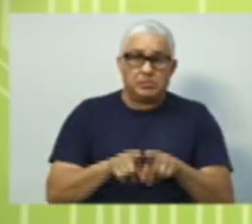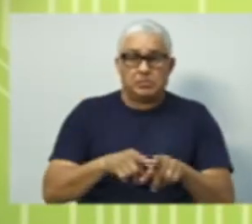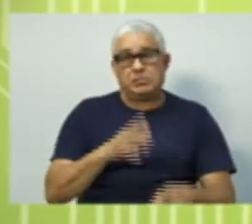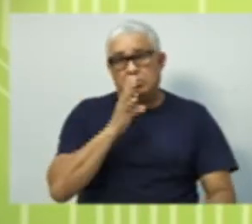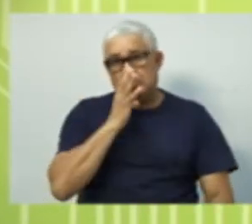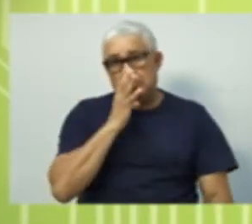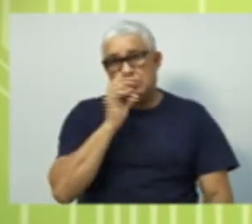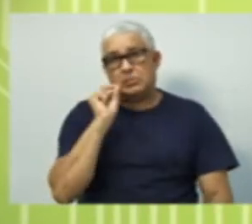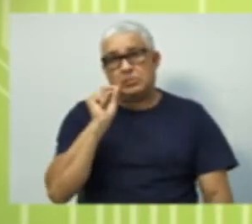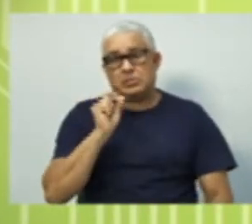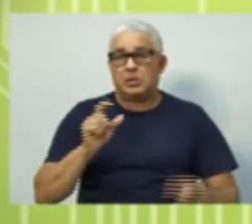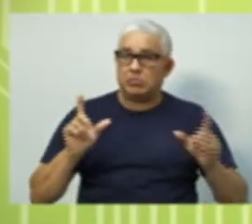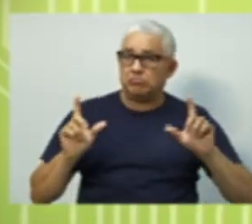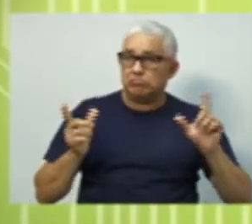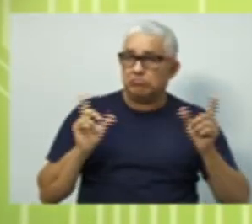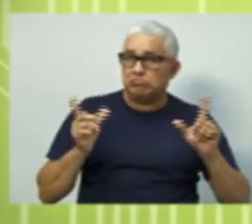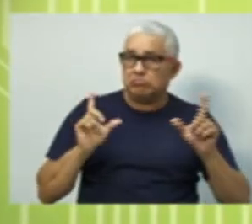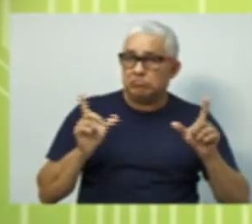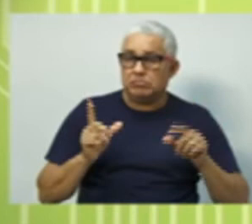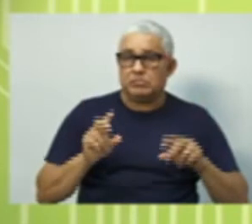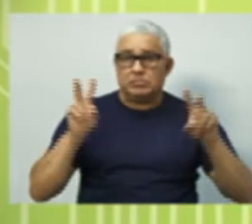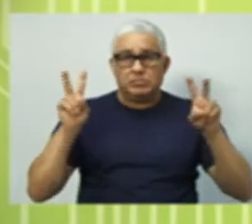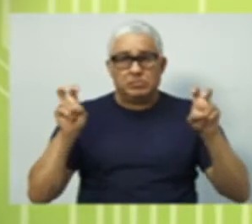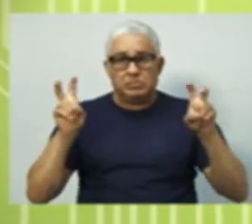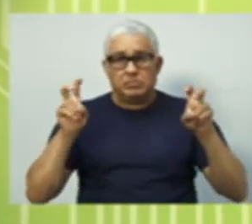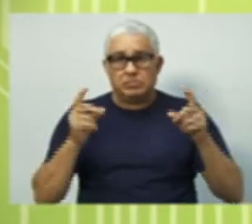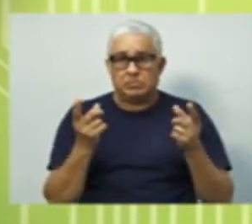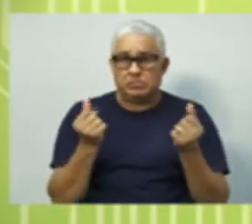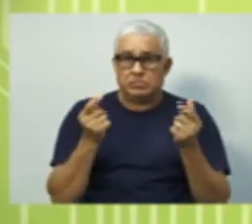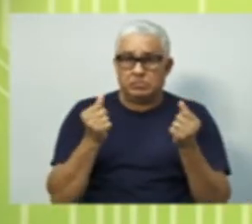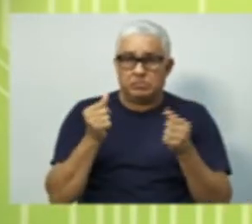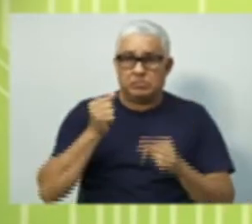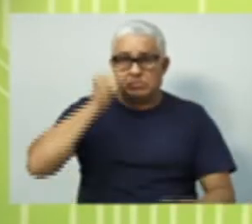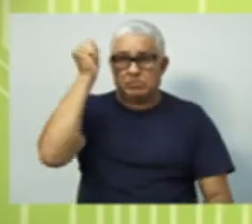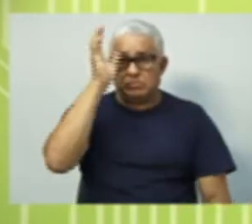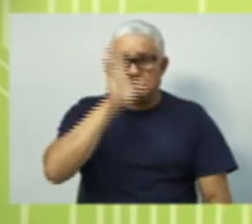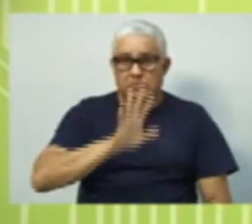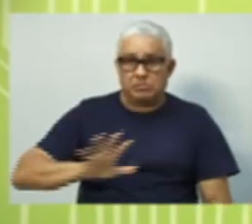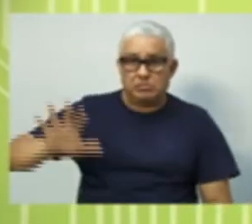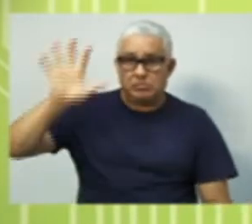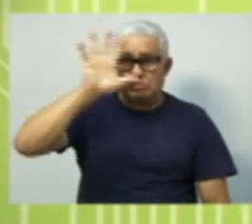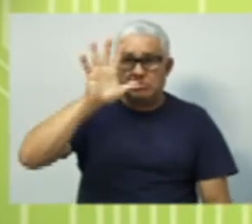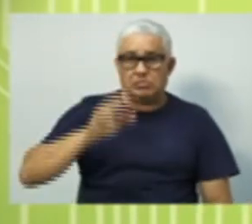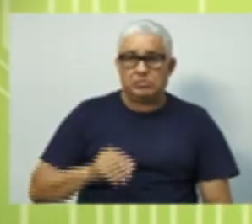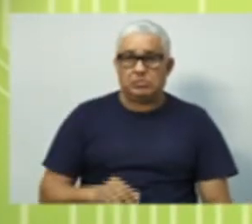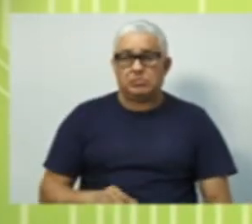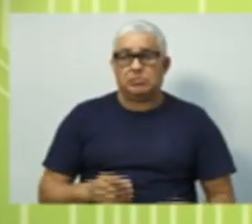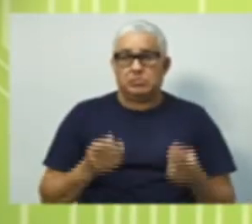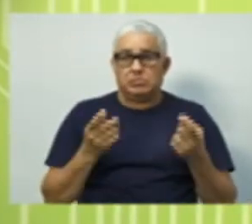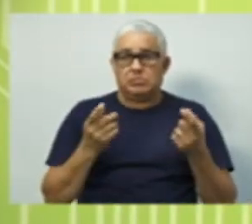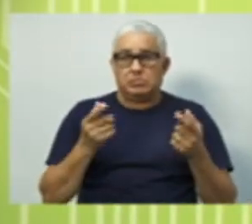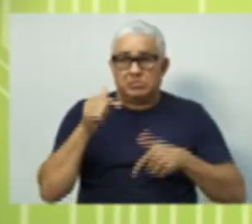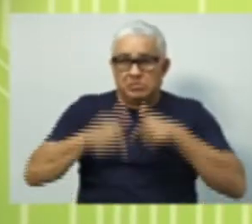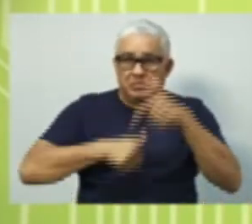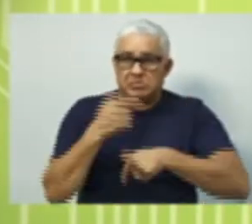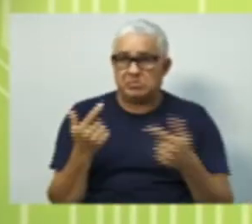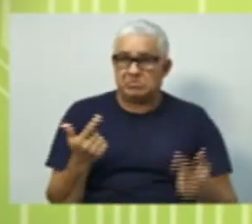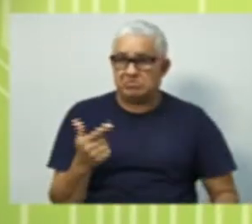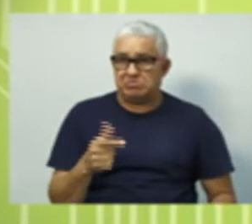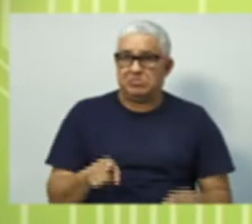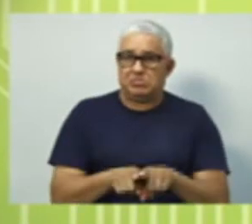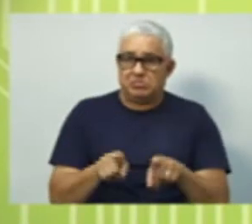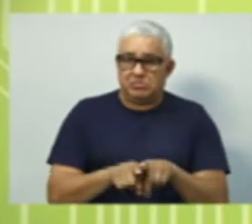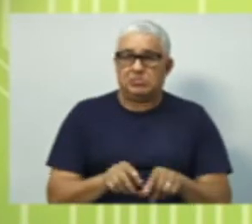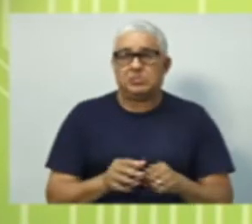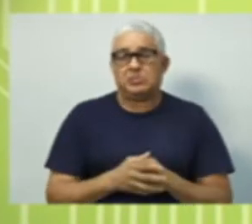fazer algum pagamento de alguma obrigação dela. Então, o orçamento de vendas, o orçamento de